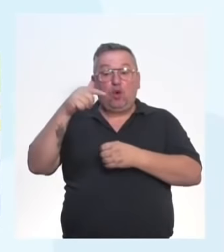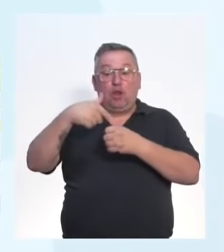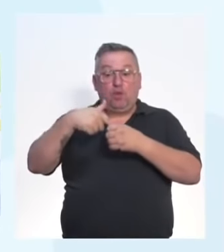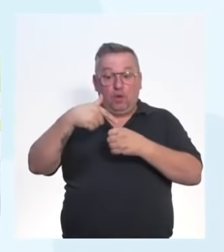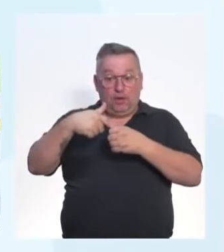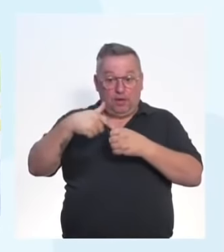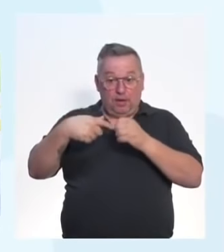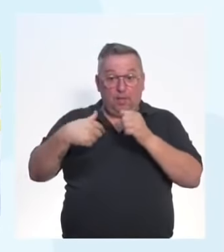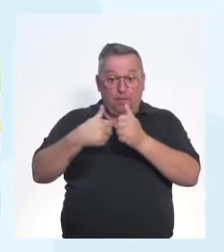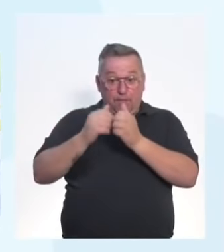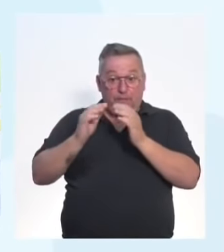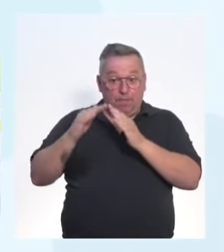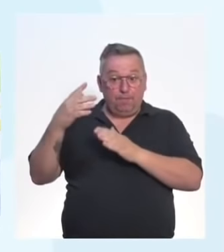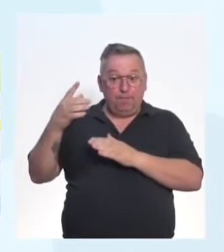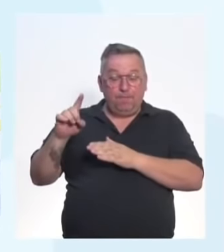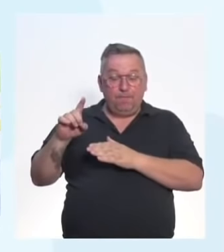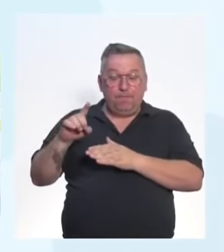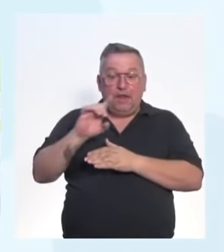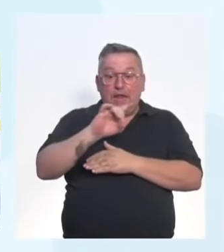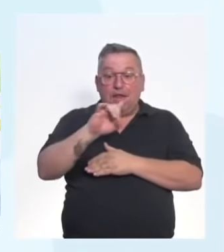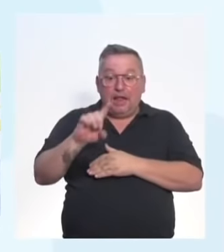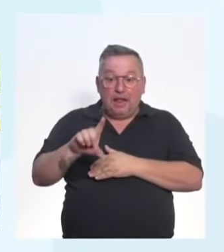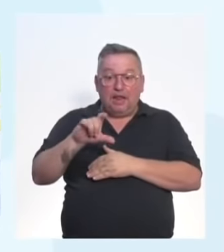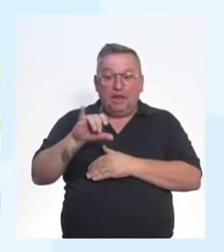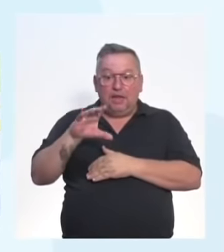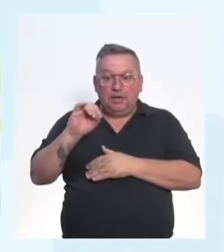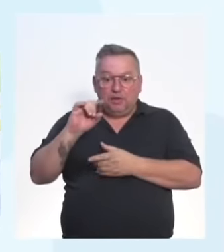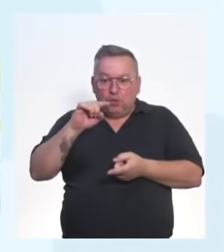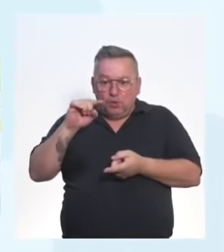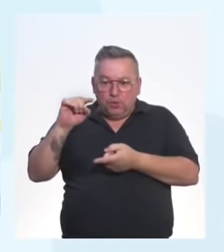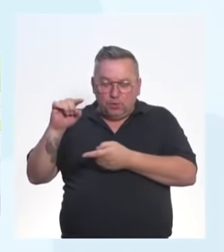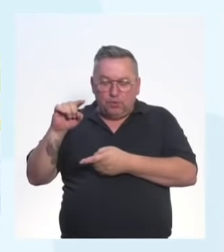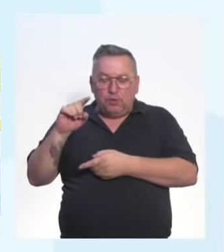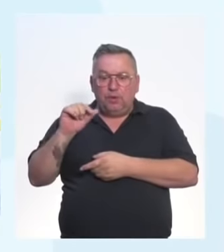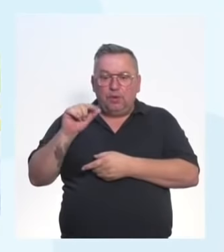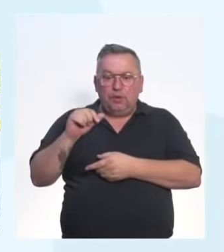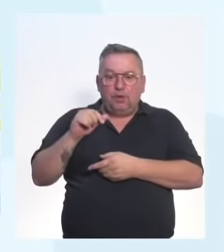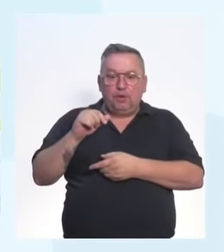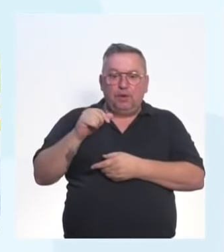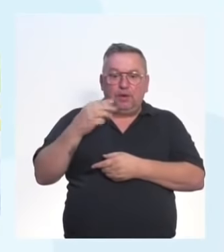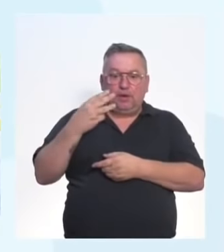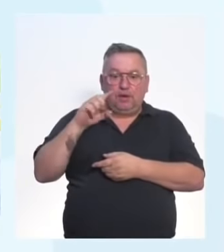posto perto da casa dele e cada litro de combustível, no caso ali a gasolina, a R$